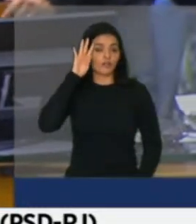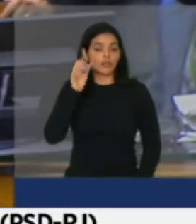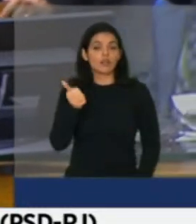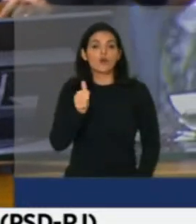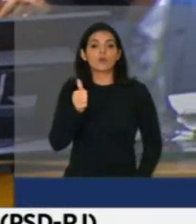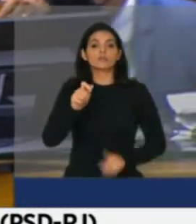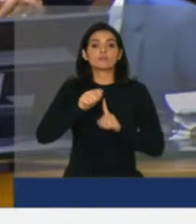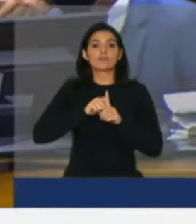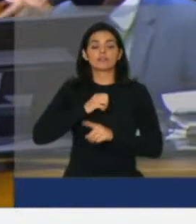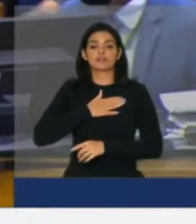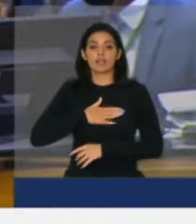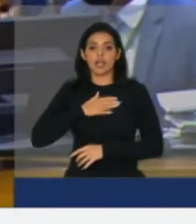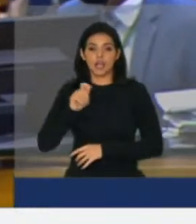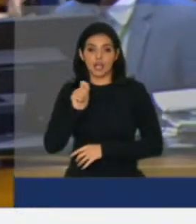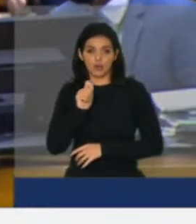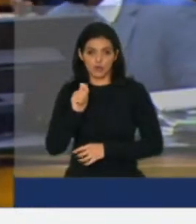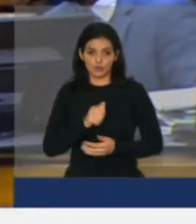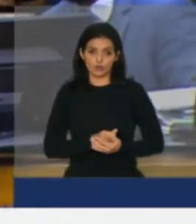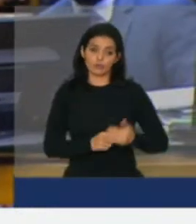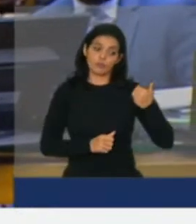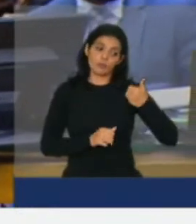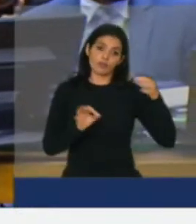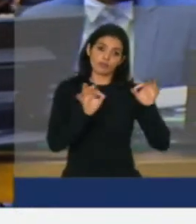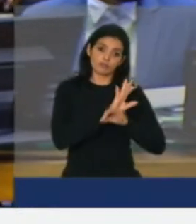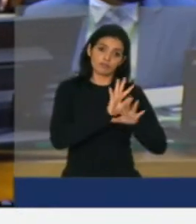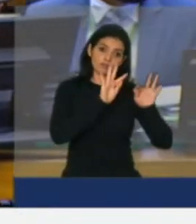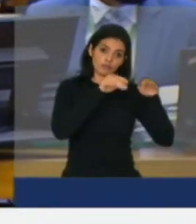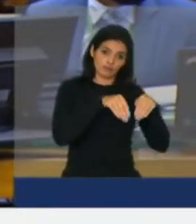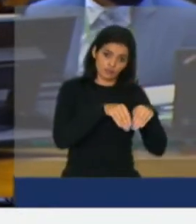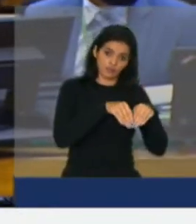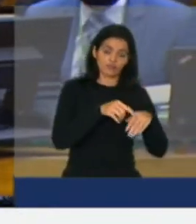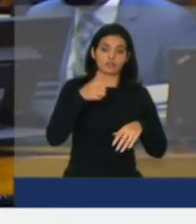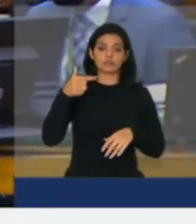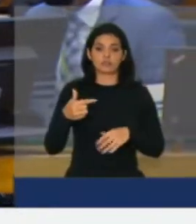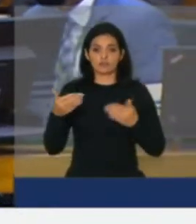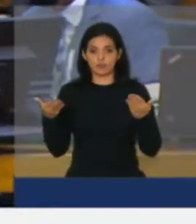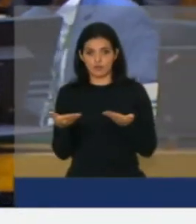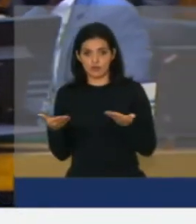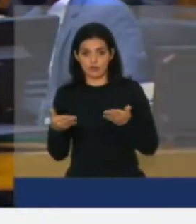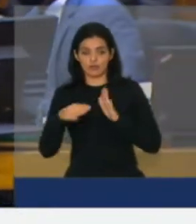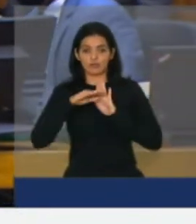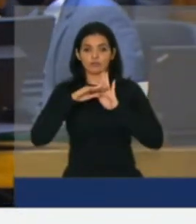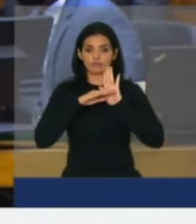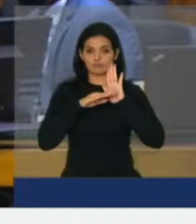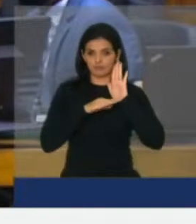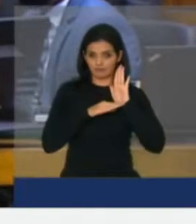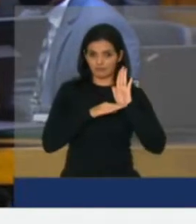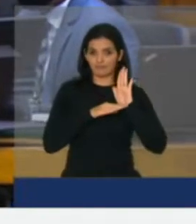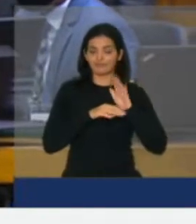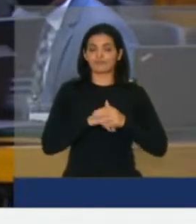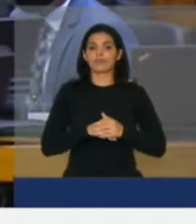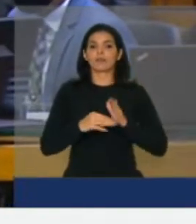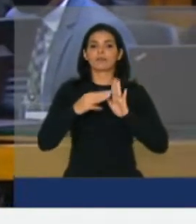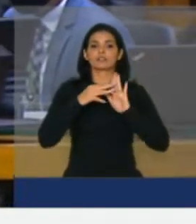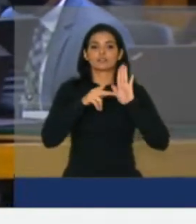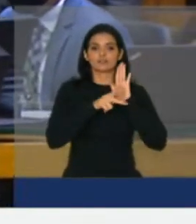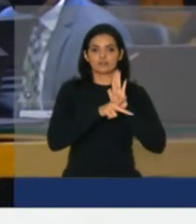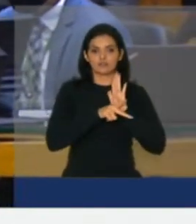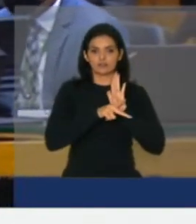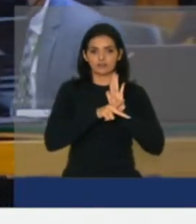agosto, após a primeira sessão deliberativa extraordinária, com a seguinte ordem do dia. Medida provisórias